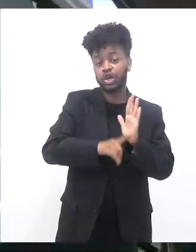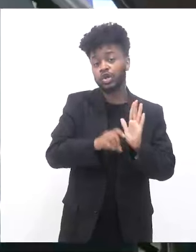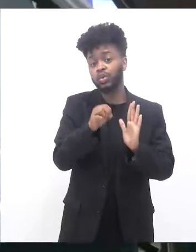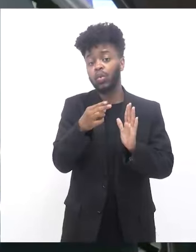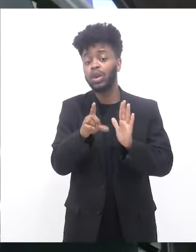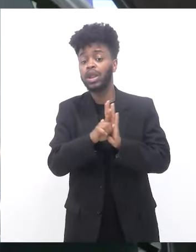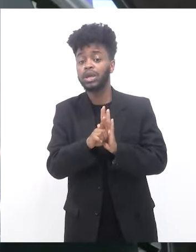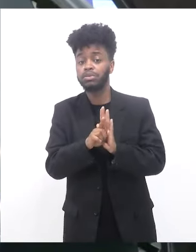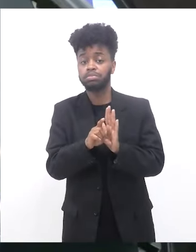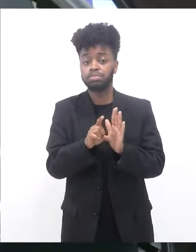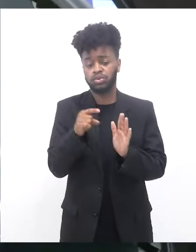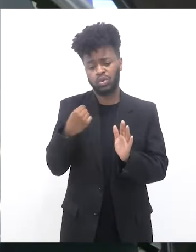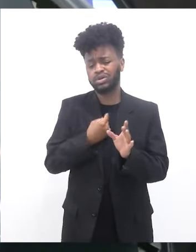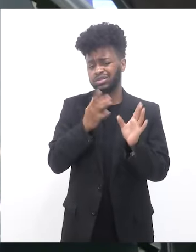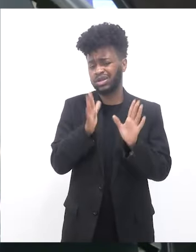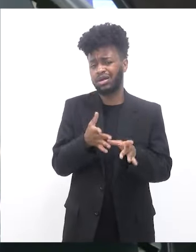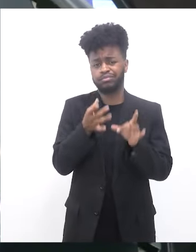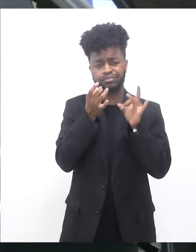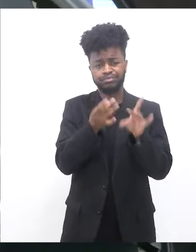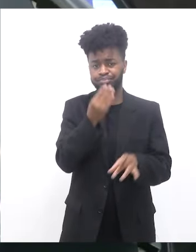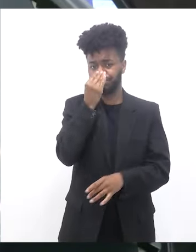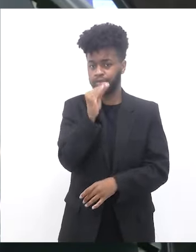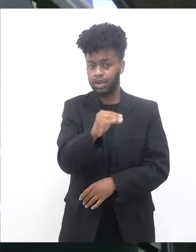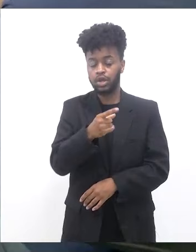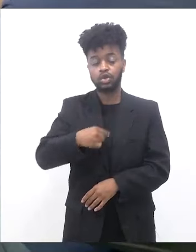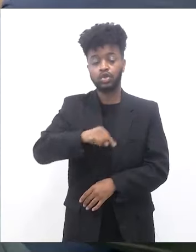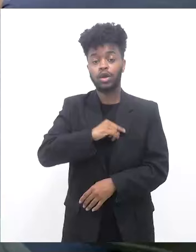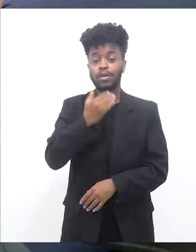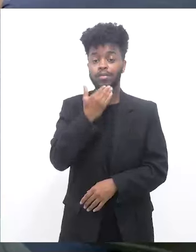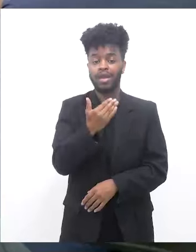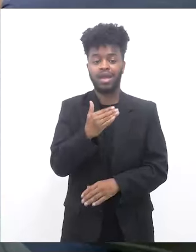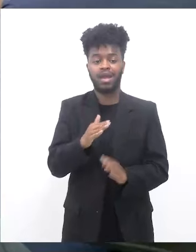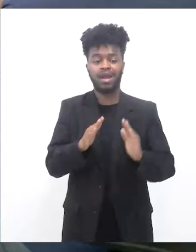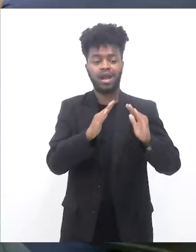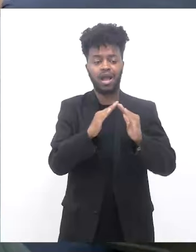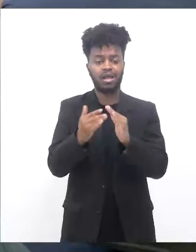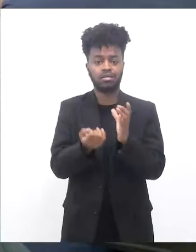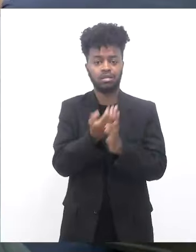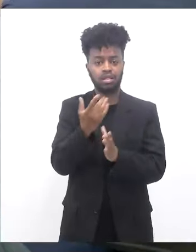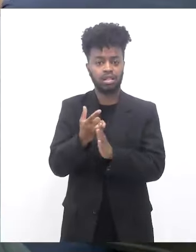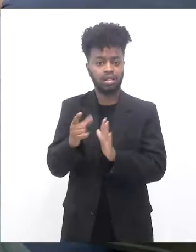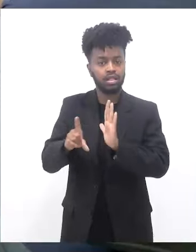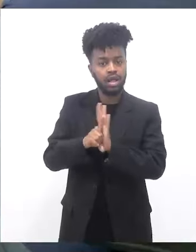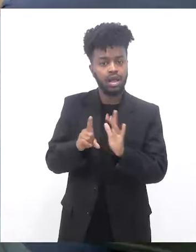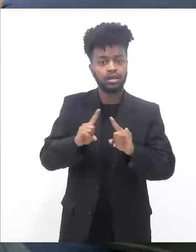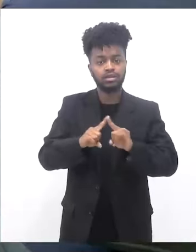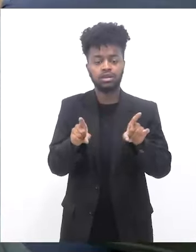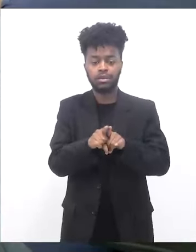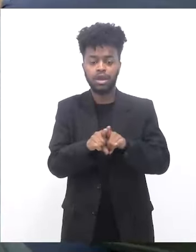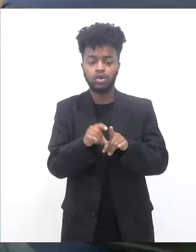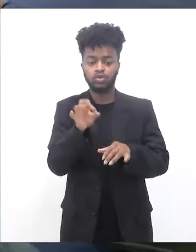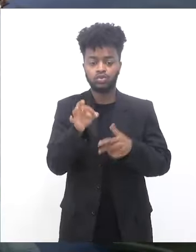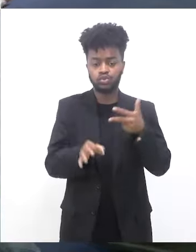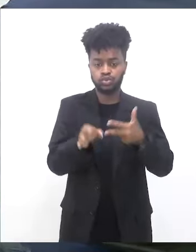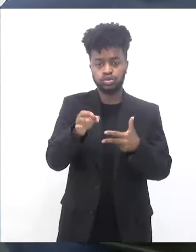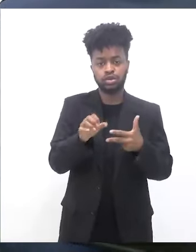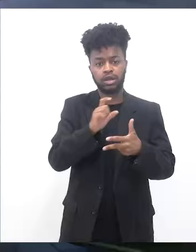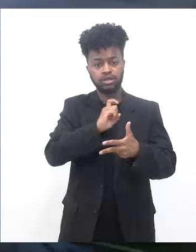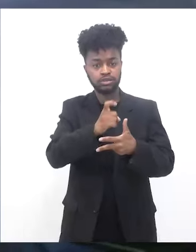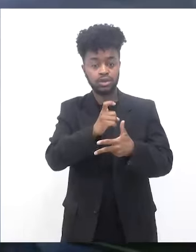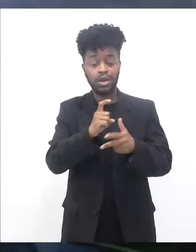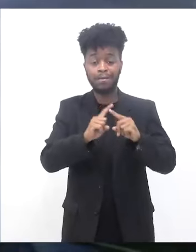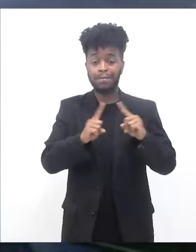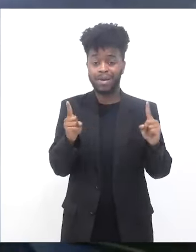Essa a gente abandonou, Brizola. A gente abandonou há muito tempo. A gente costuma cobrar as casas legislativas, o nosso judiciário, enfim, o